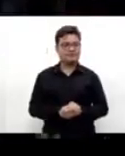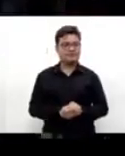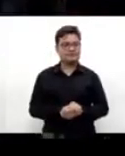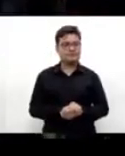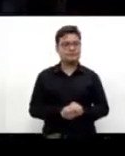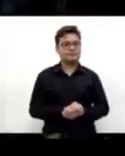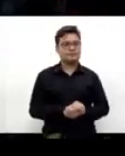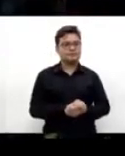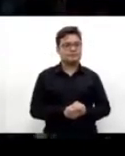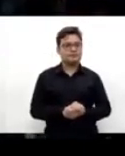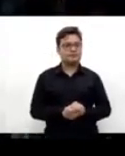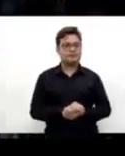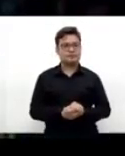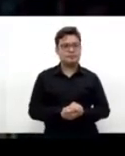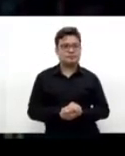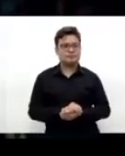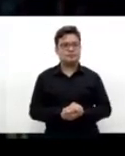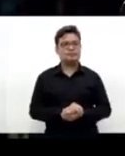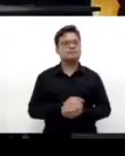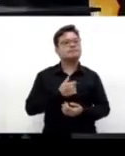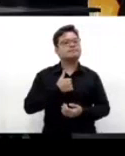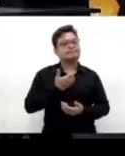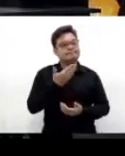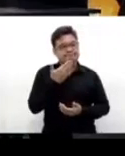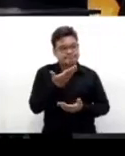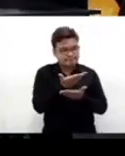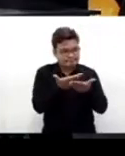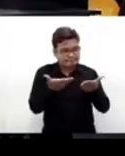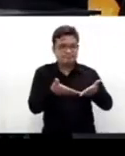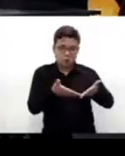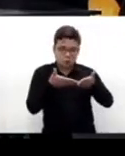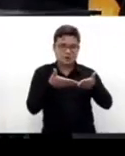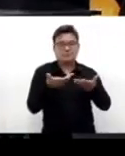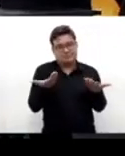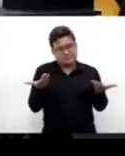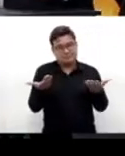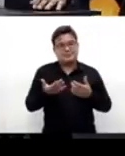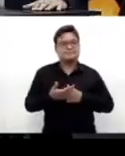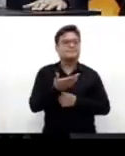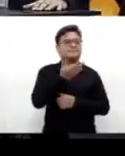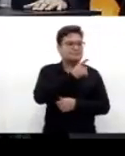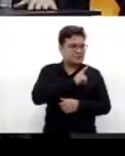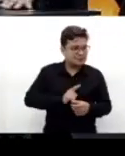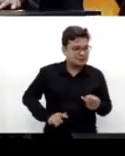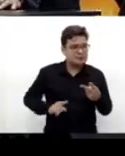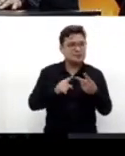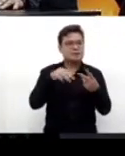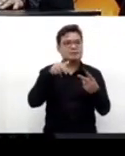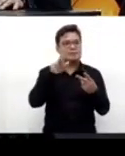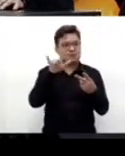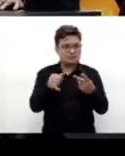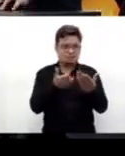pedir permissão de todos os presentes aqui, do nosso governador, da nossa querida Maria, para